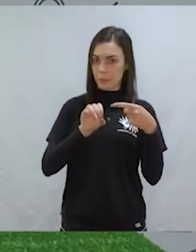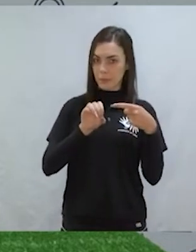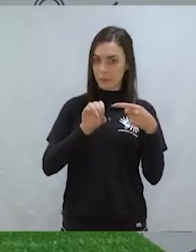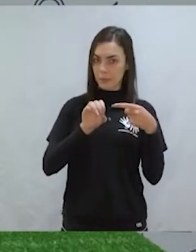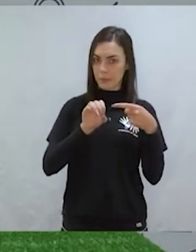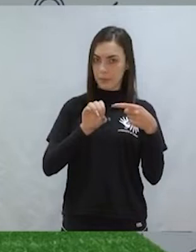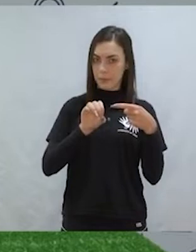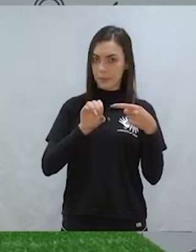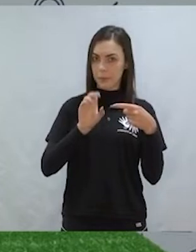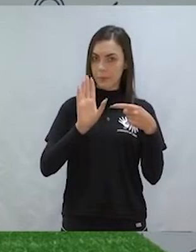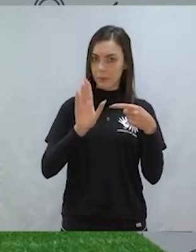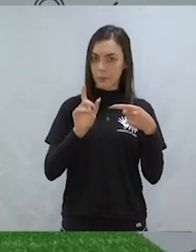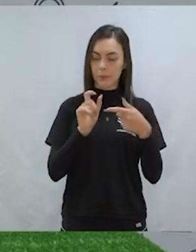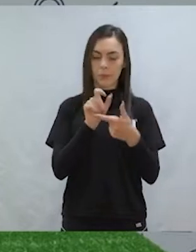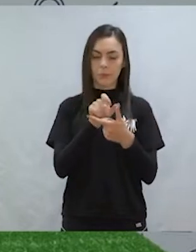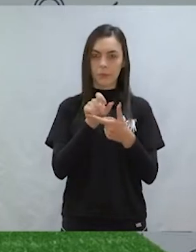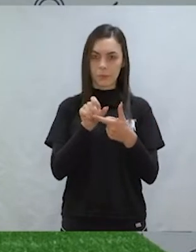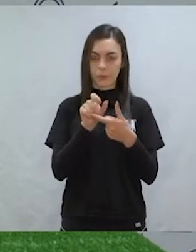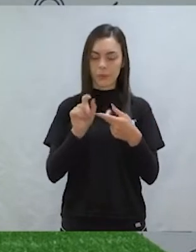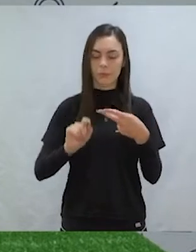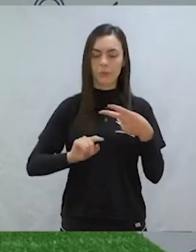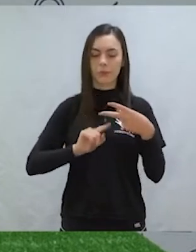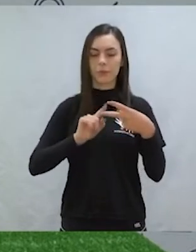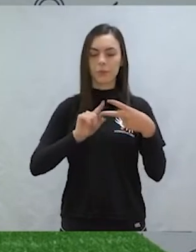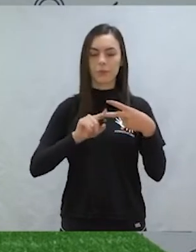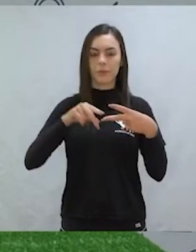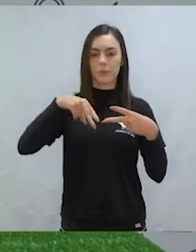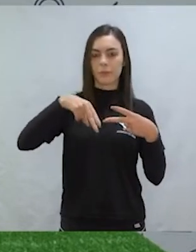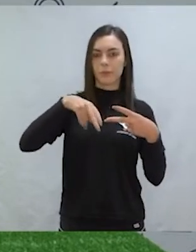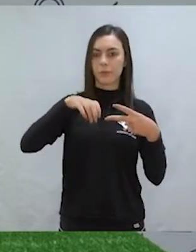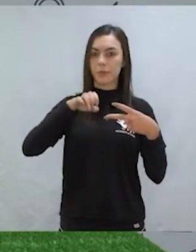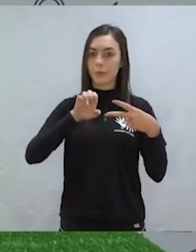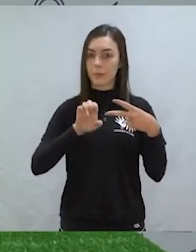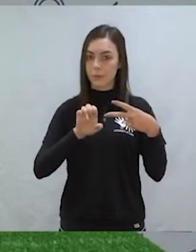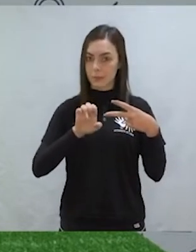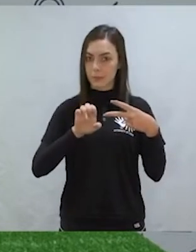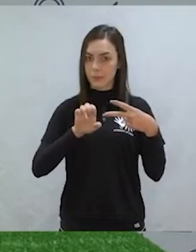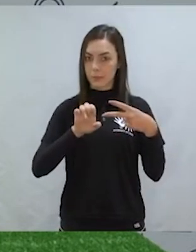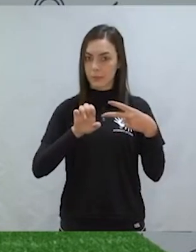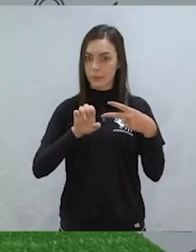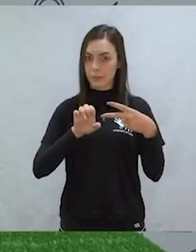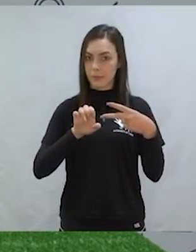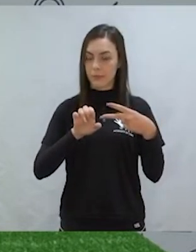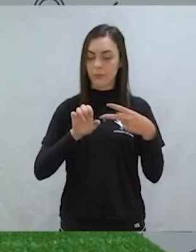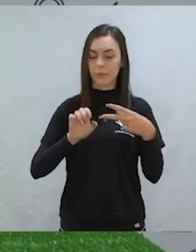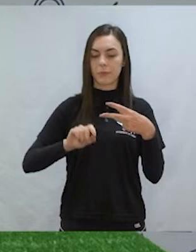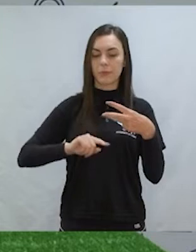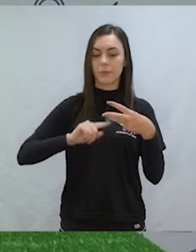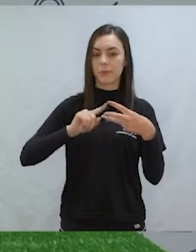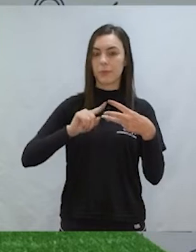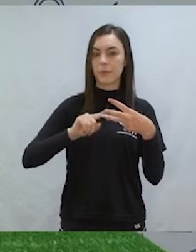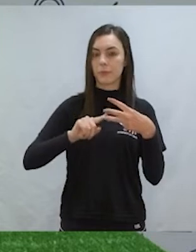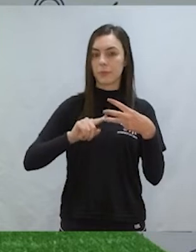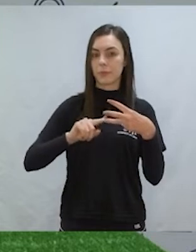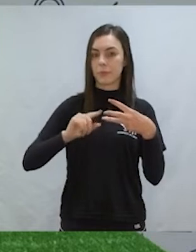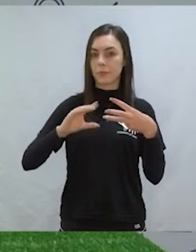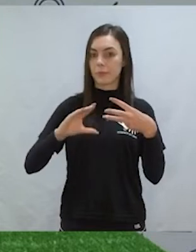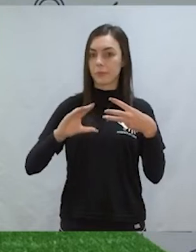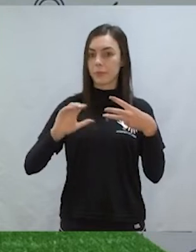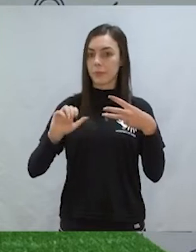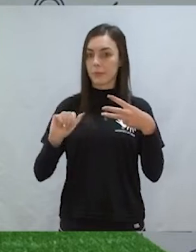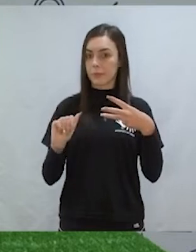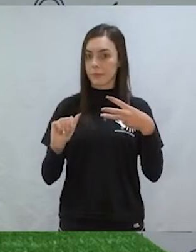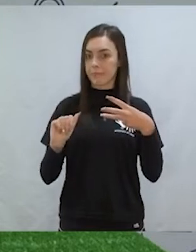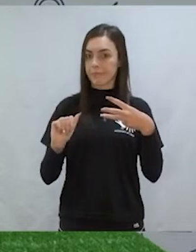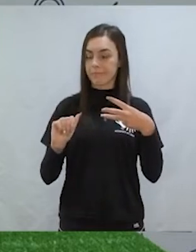faz bo, uma sílaba. N com E faz ne. E aqui